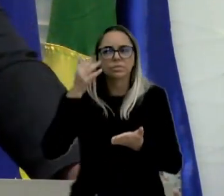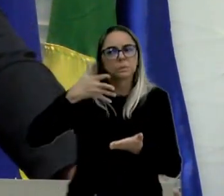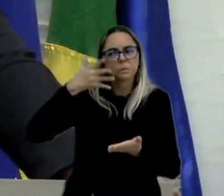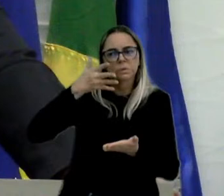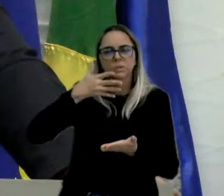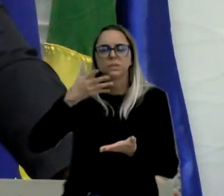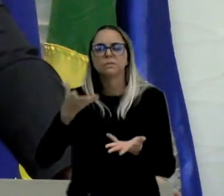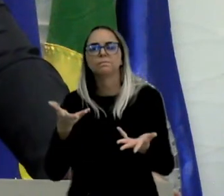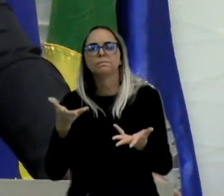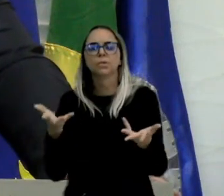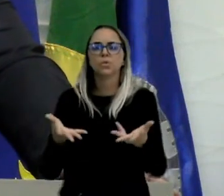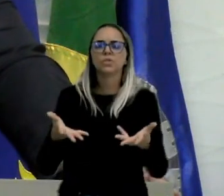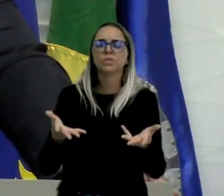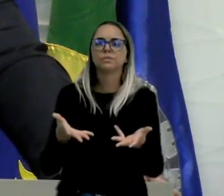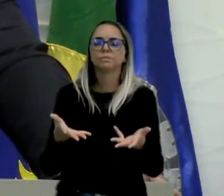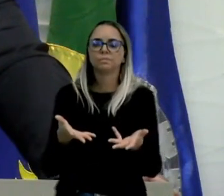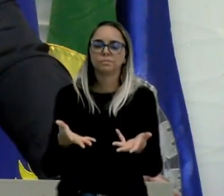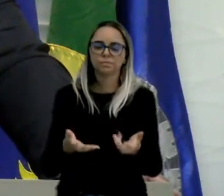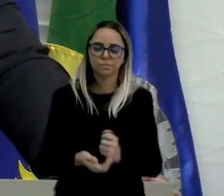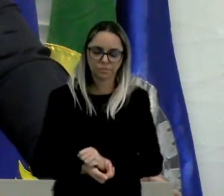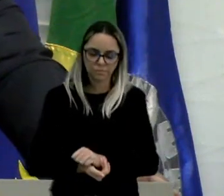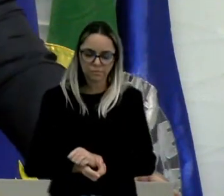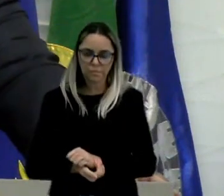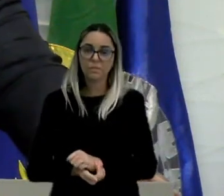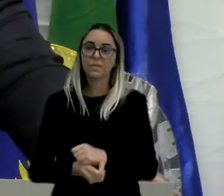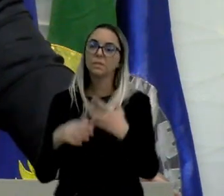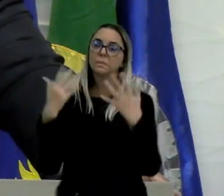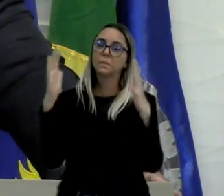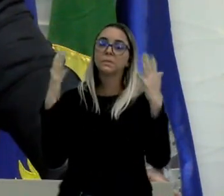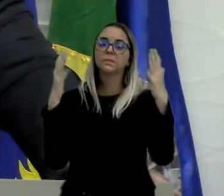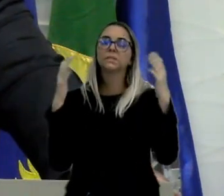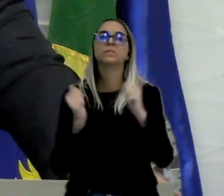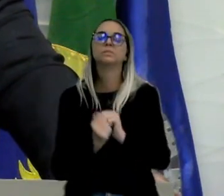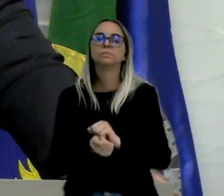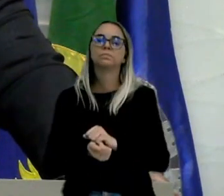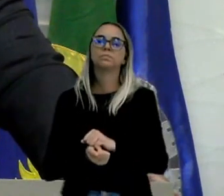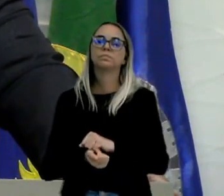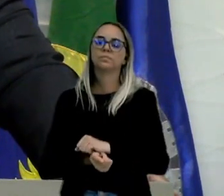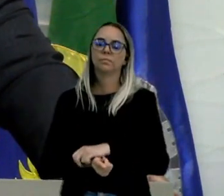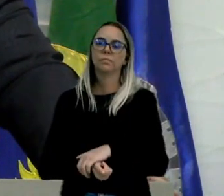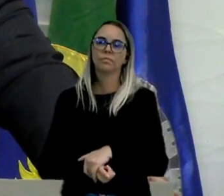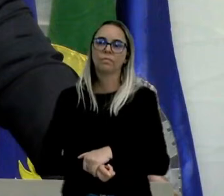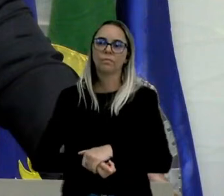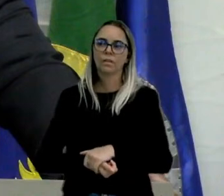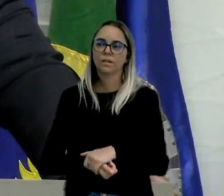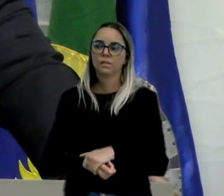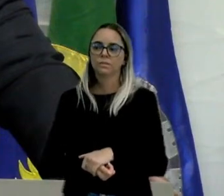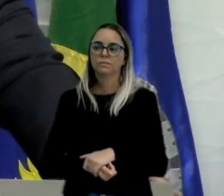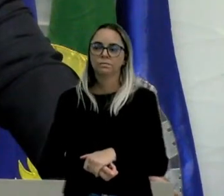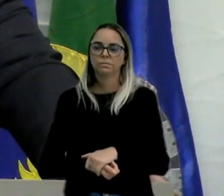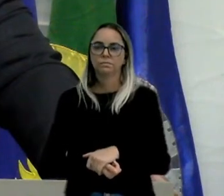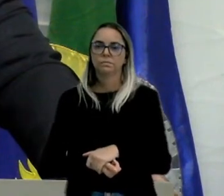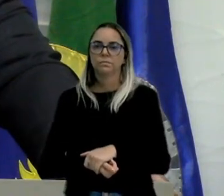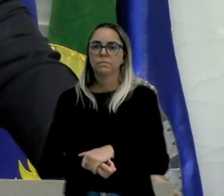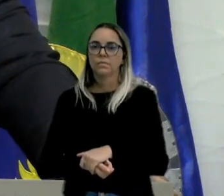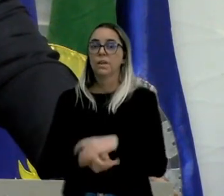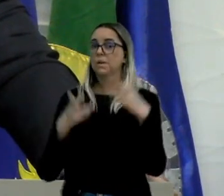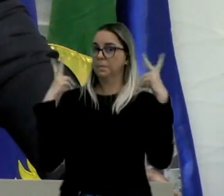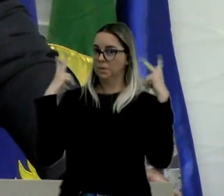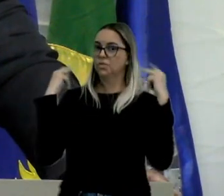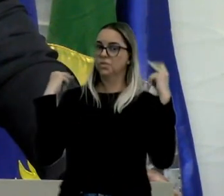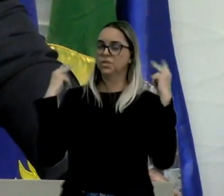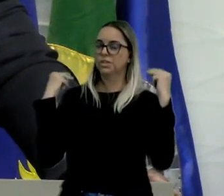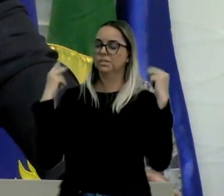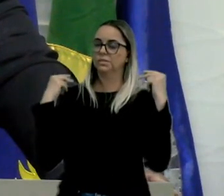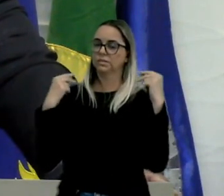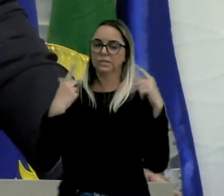de hoje parabenizando oos nossos motorista que